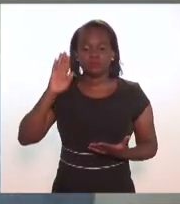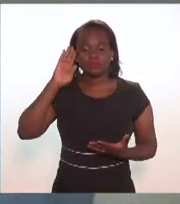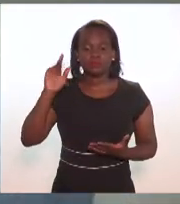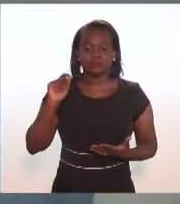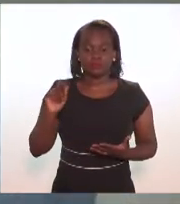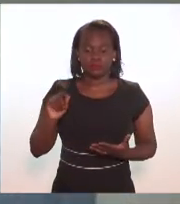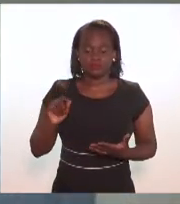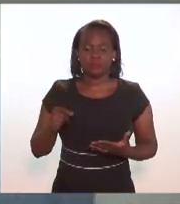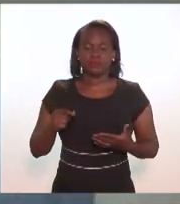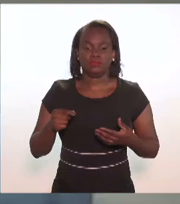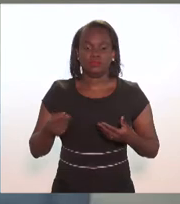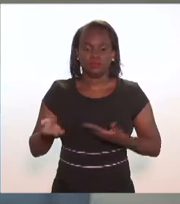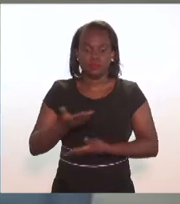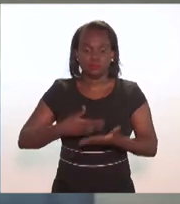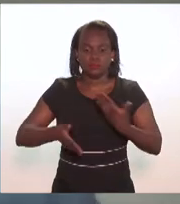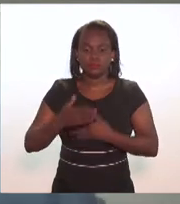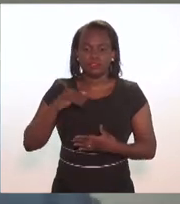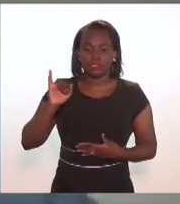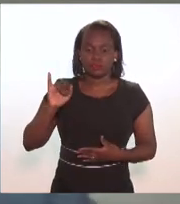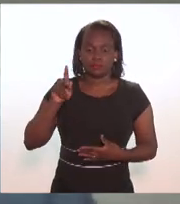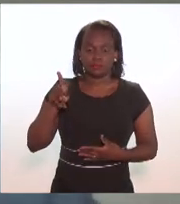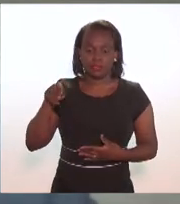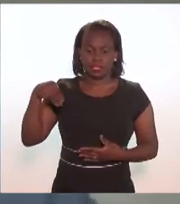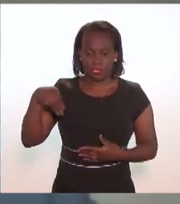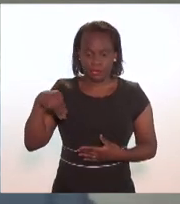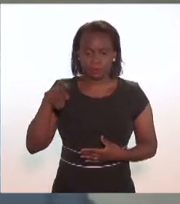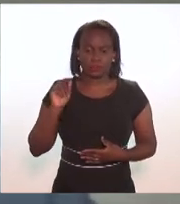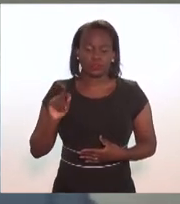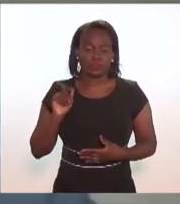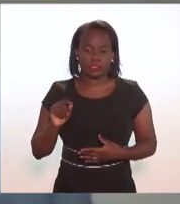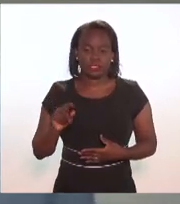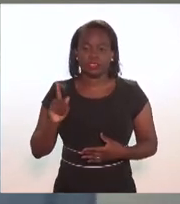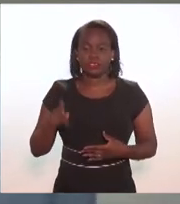basicamente, à distribuição do IPM, que é a